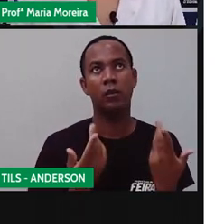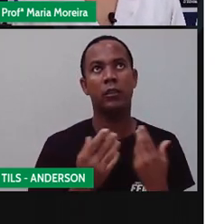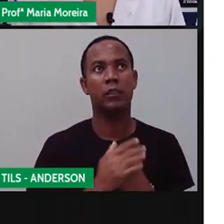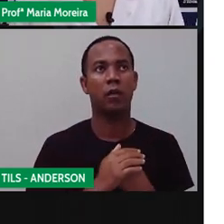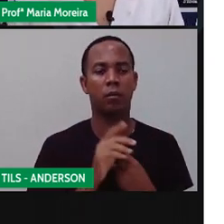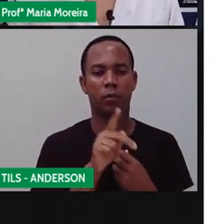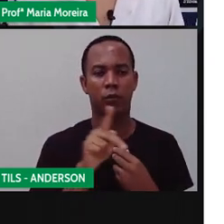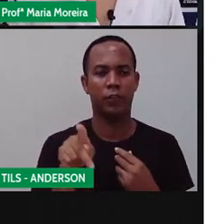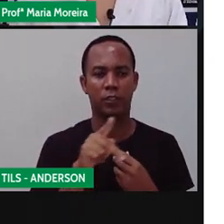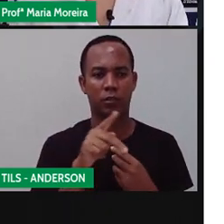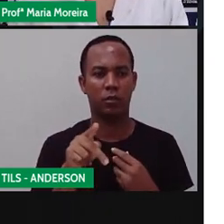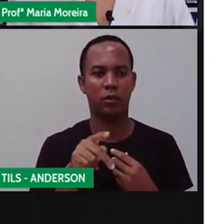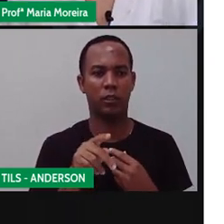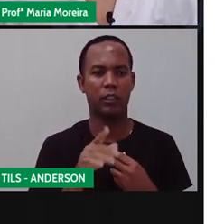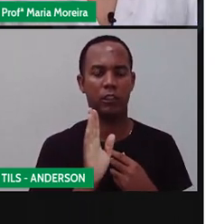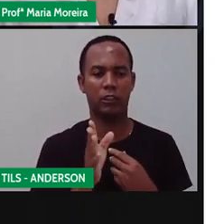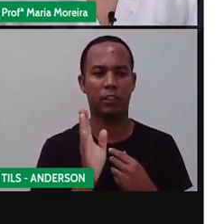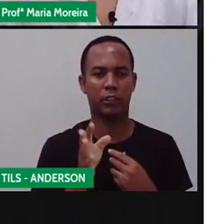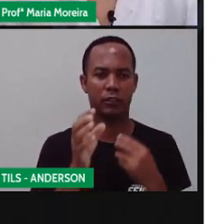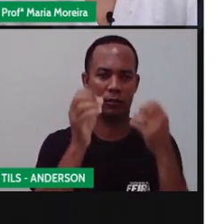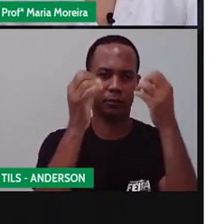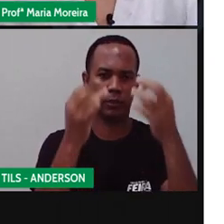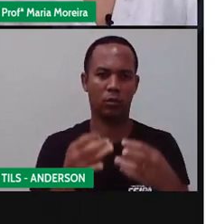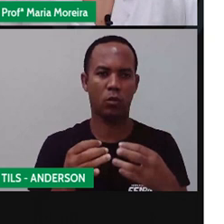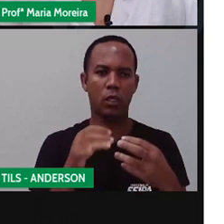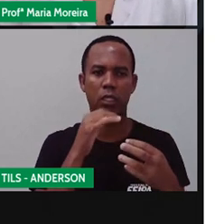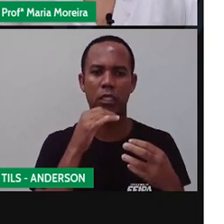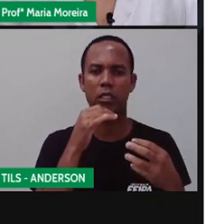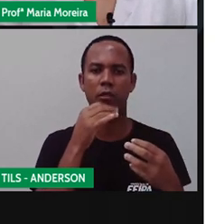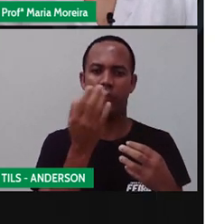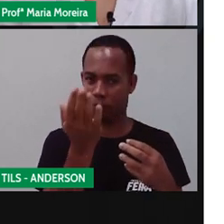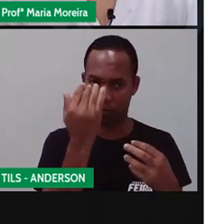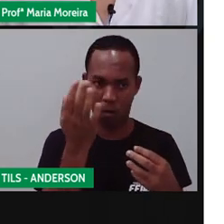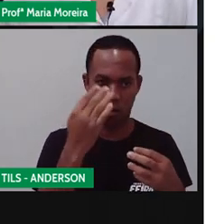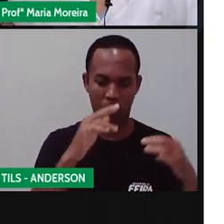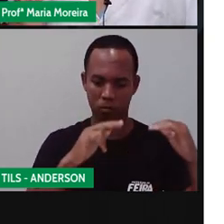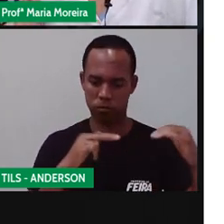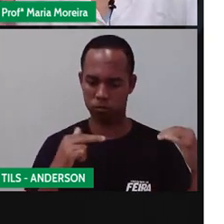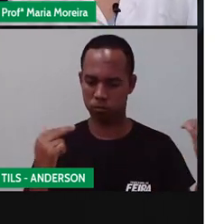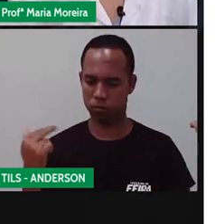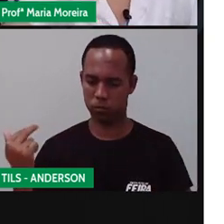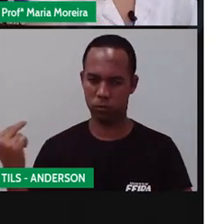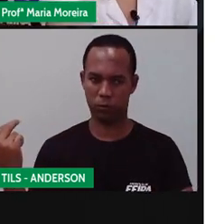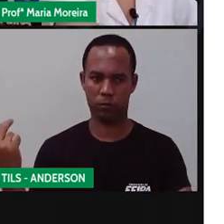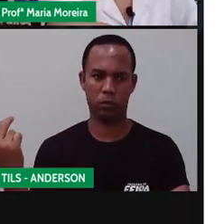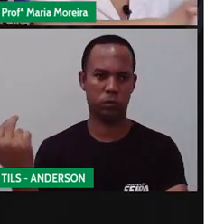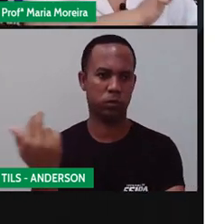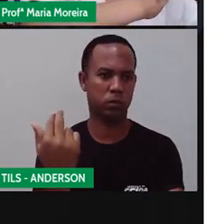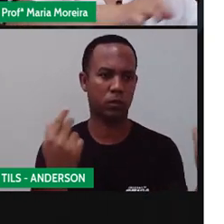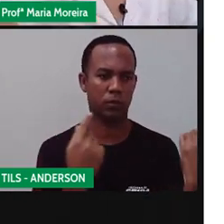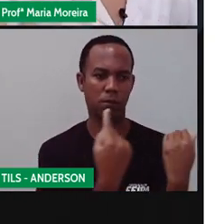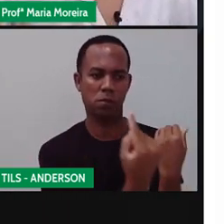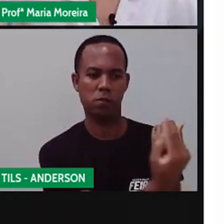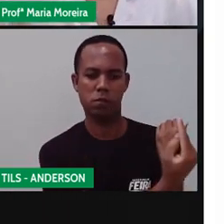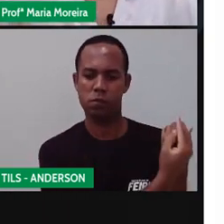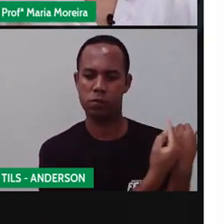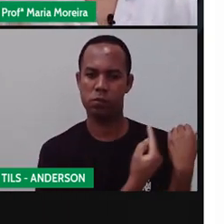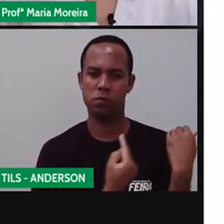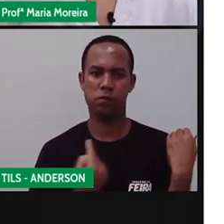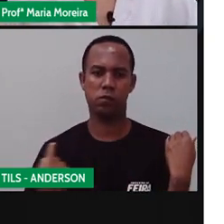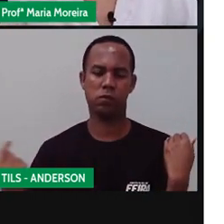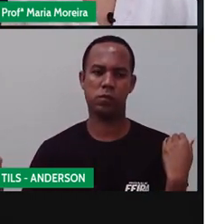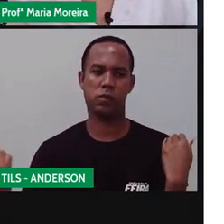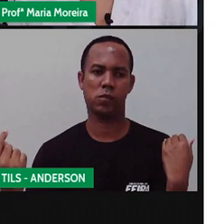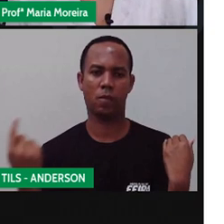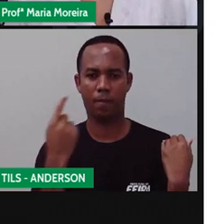ou o professor não já falou com vocês? Olha, coloquem a sala em semicírculo. E aí vocês preenchem de cadeira o quê? A metade da sala,